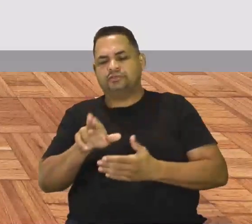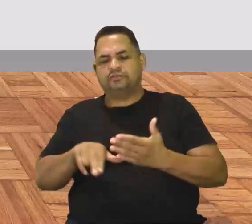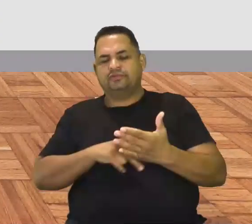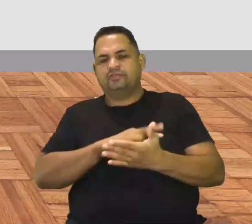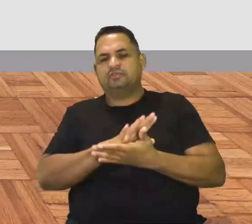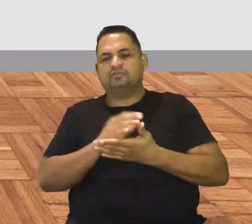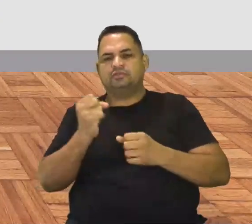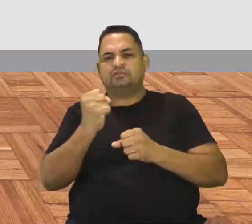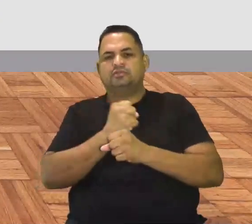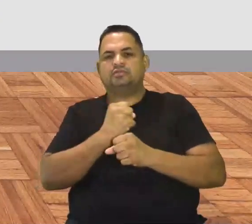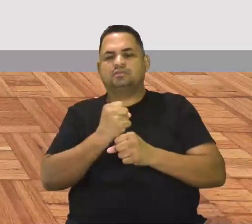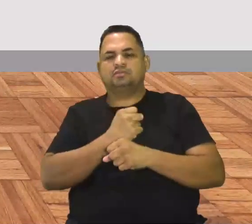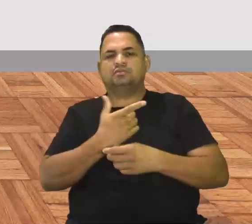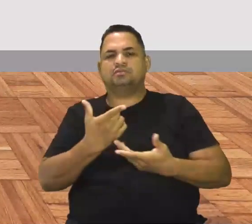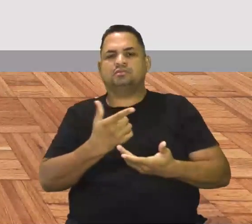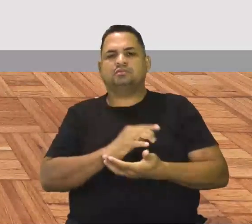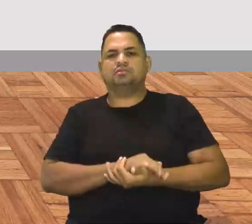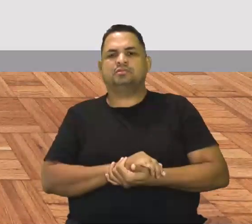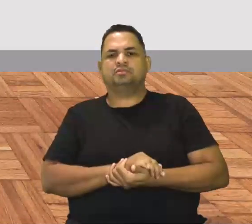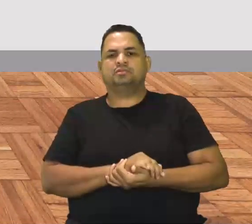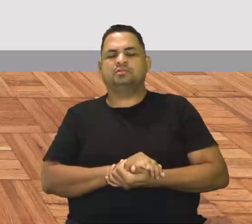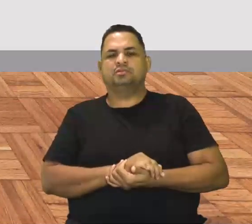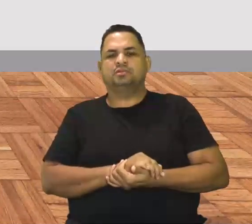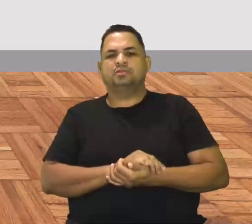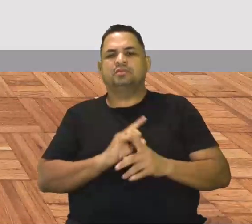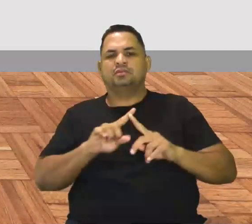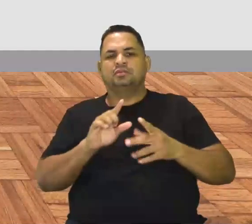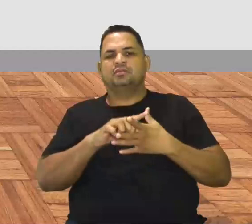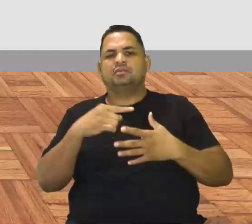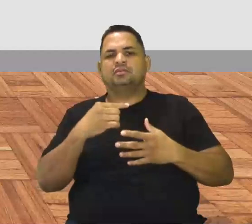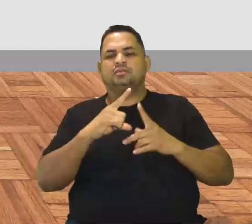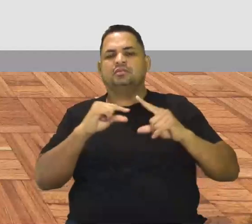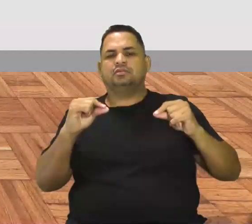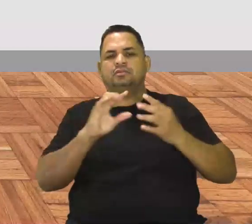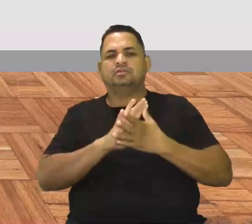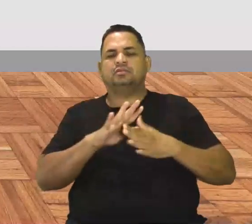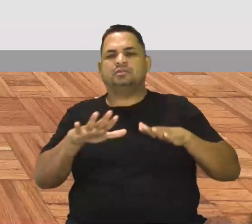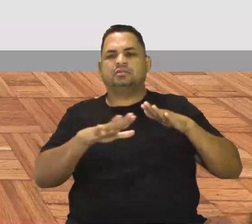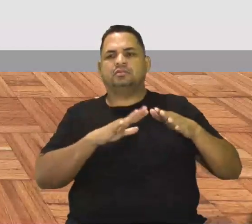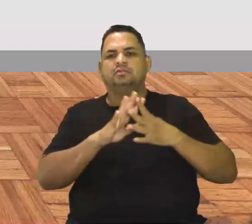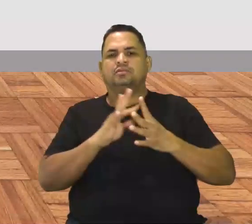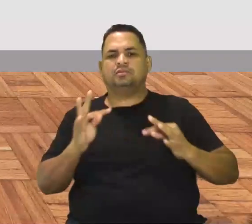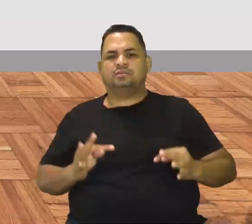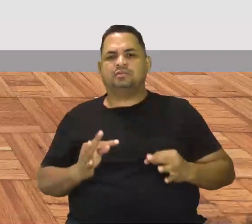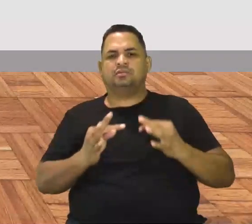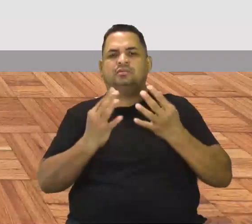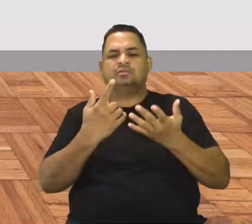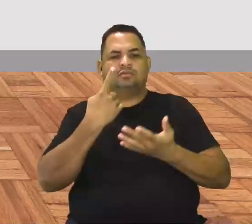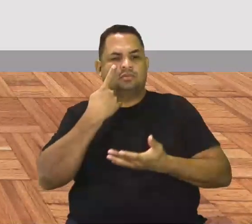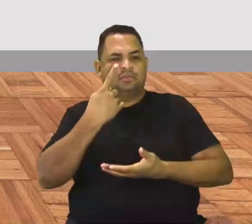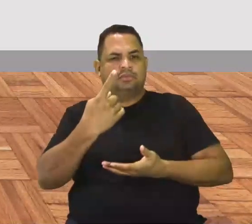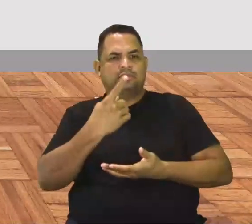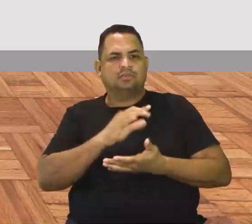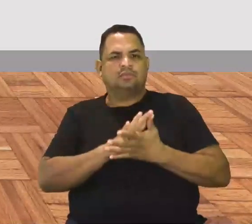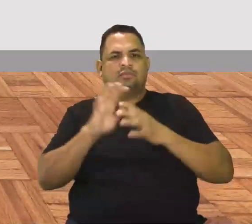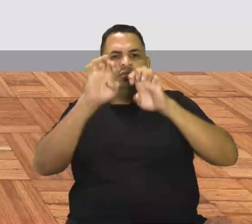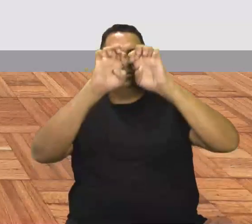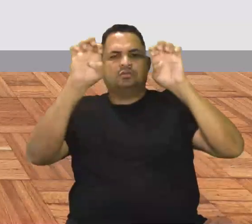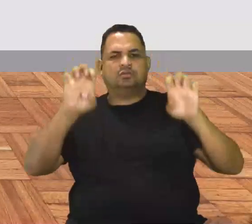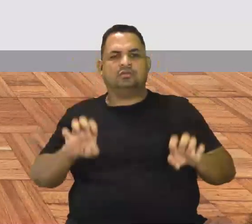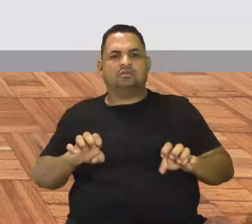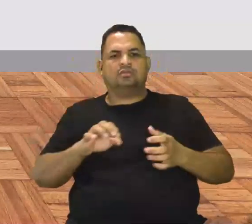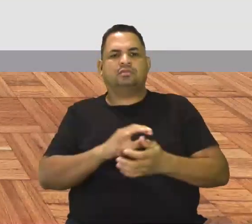É um crescimento grande. Mas o Japão, nós vemos esse movimento tecnológico dele, vemos essa